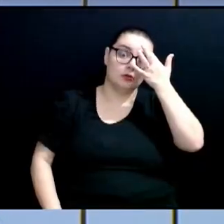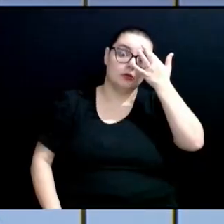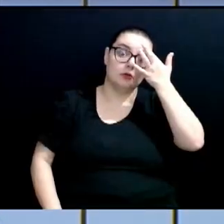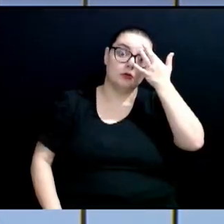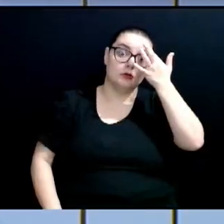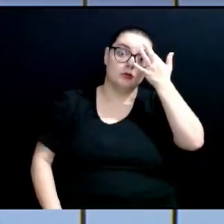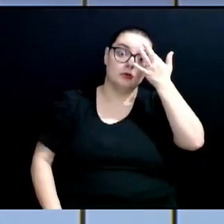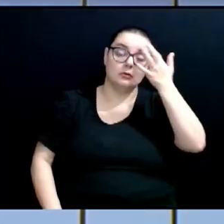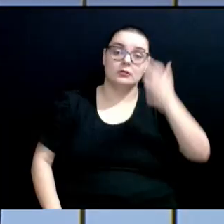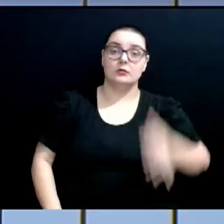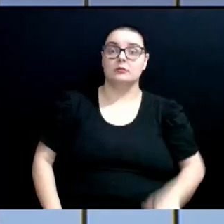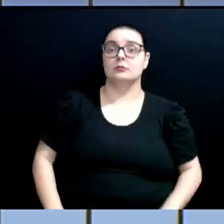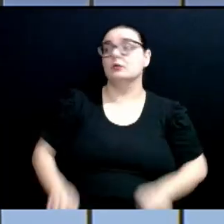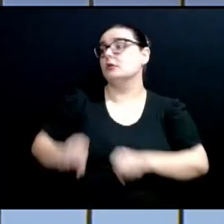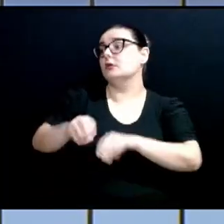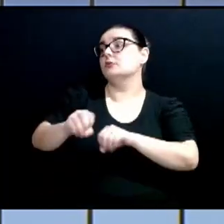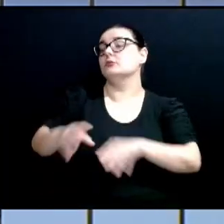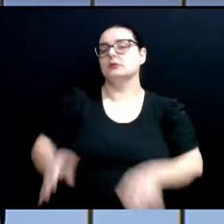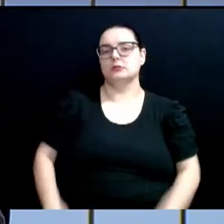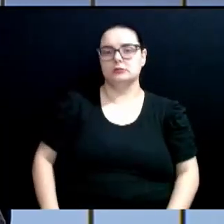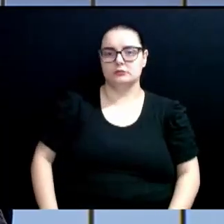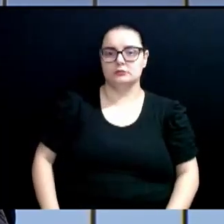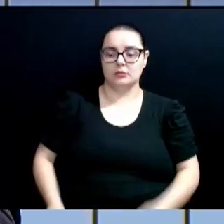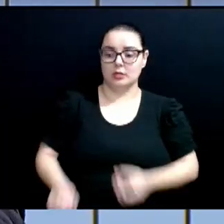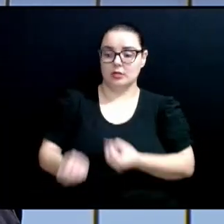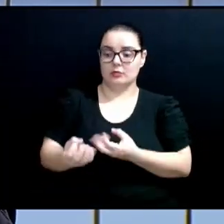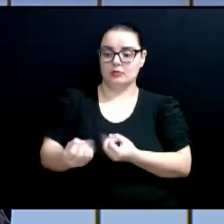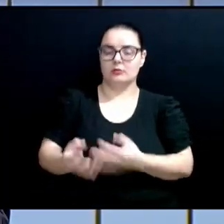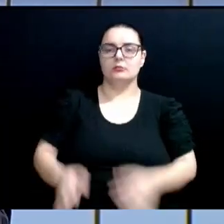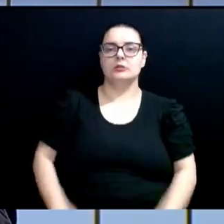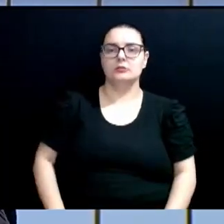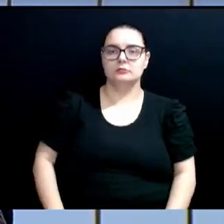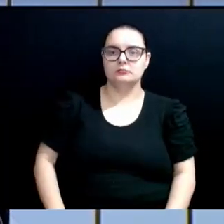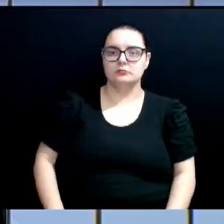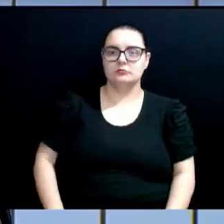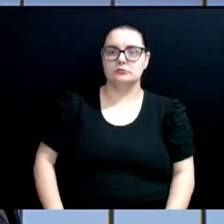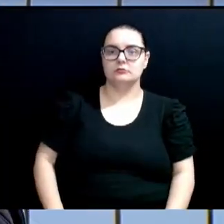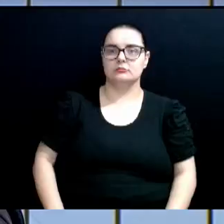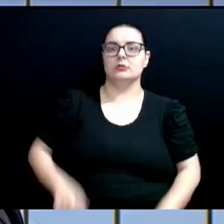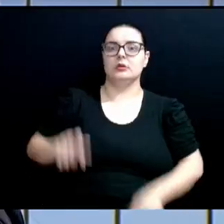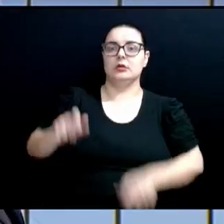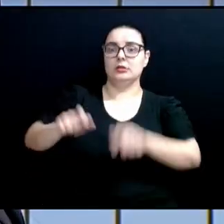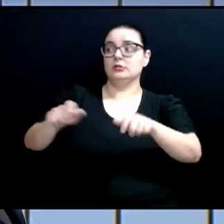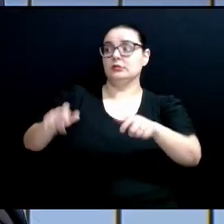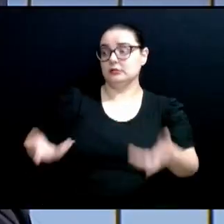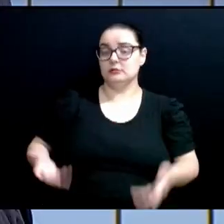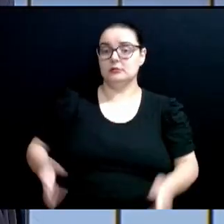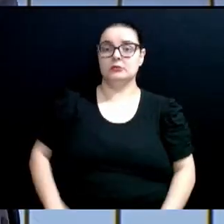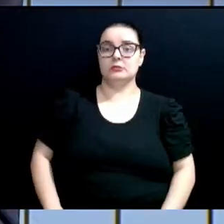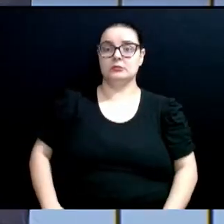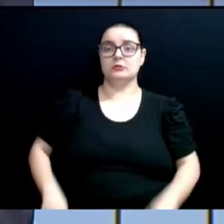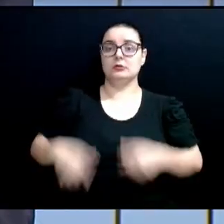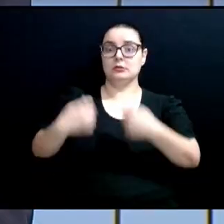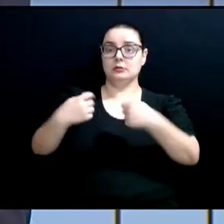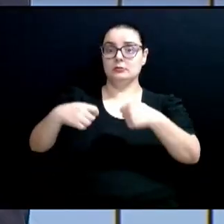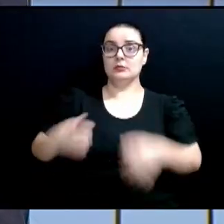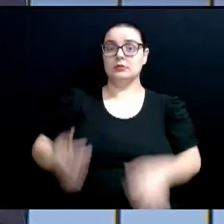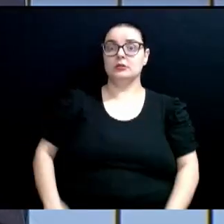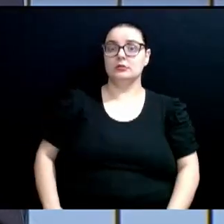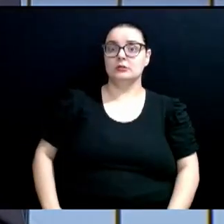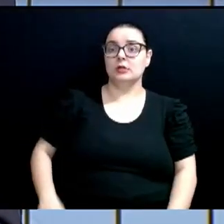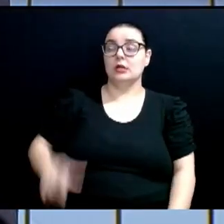educação, informação. As pessoas precisam ter